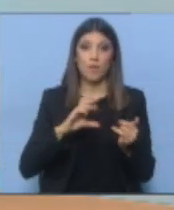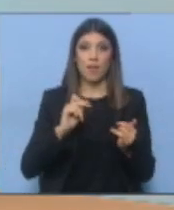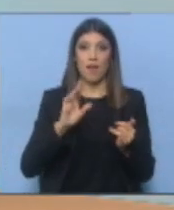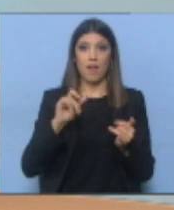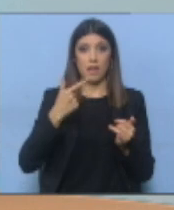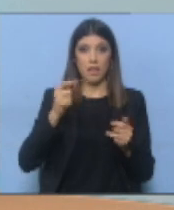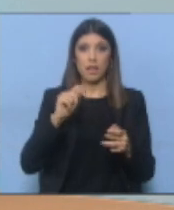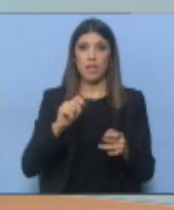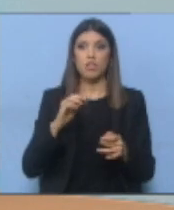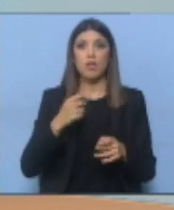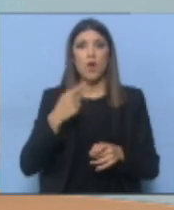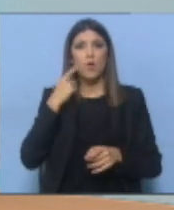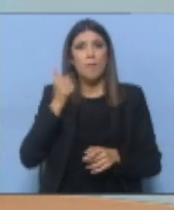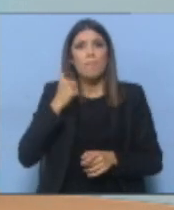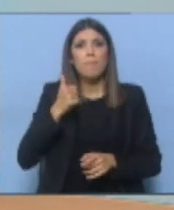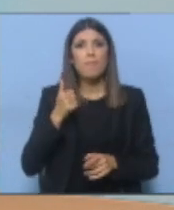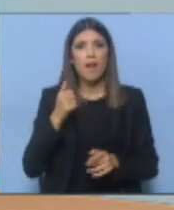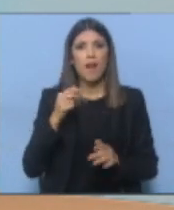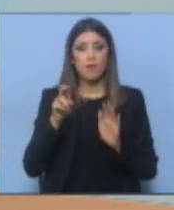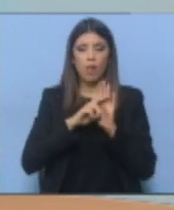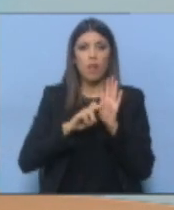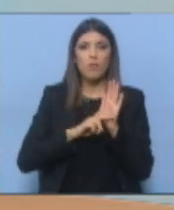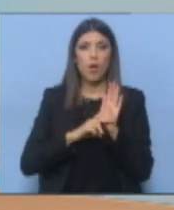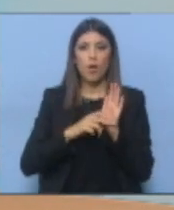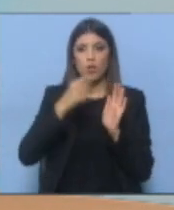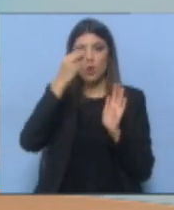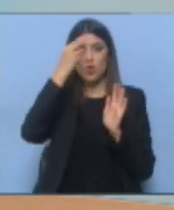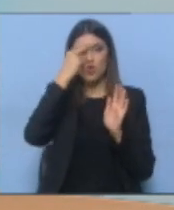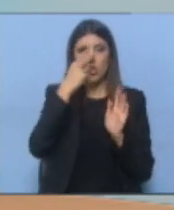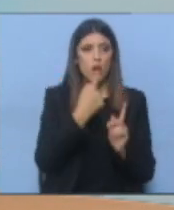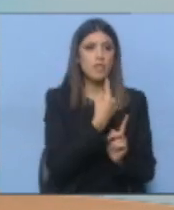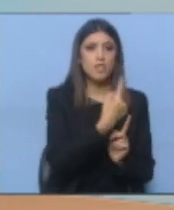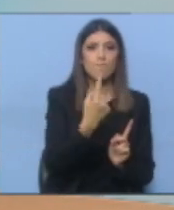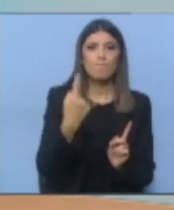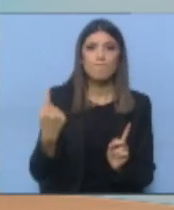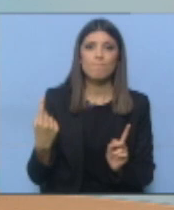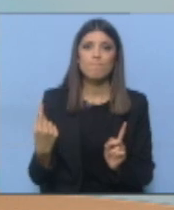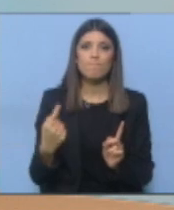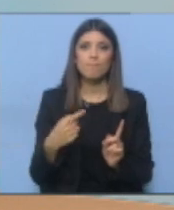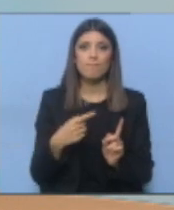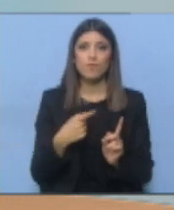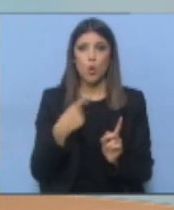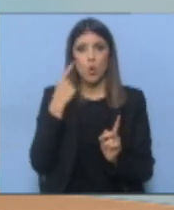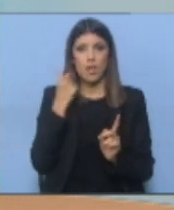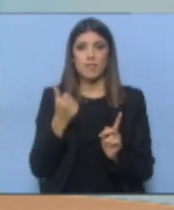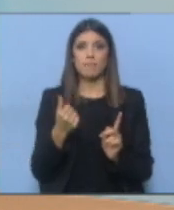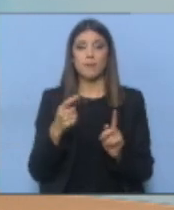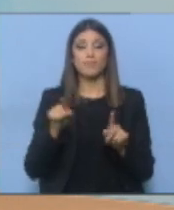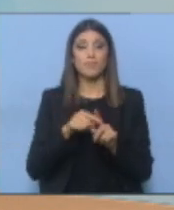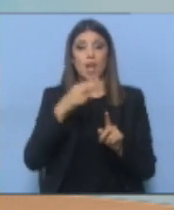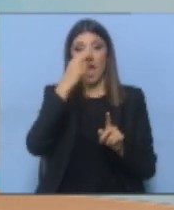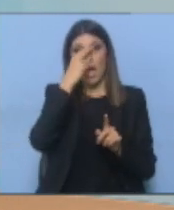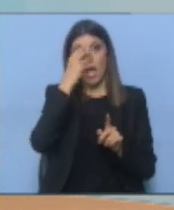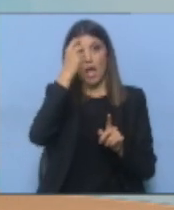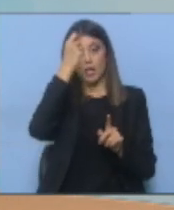Sim. de números, mas, aliás, este relatório traz histórias pessoais, não é? Que é um componente interessante também